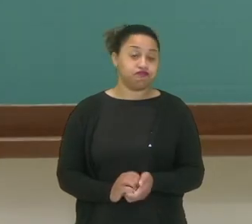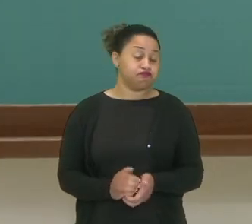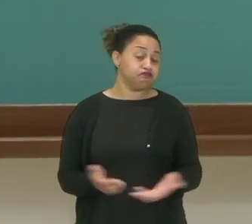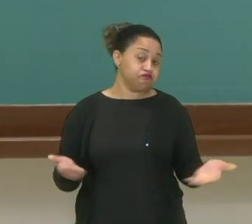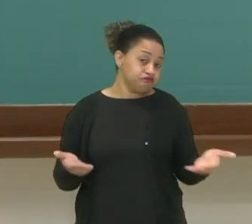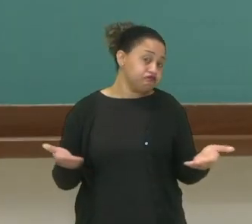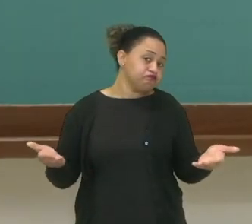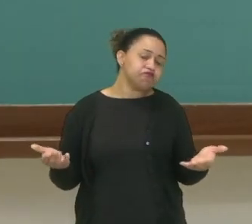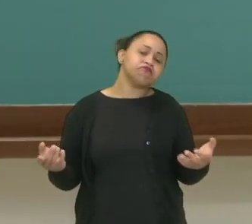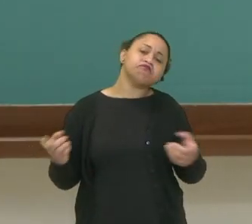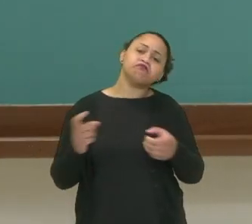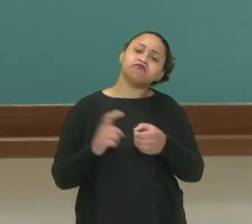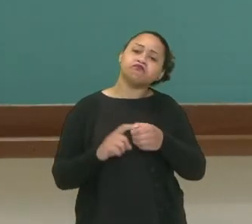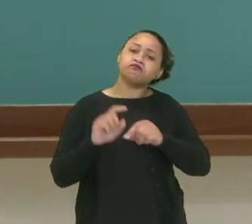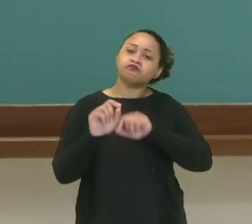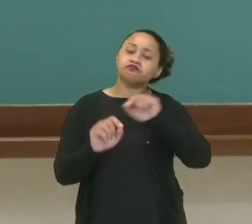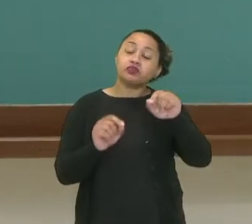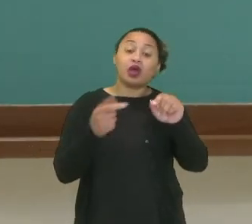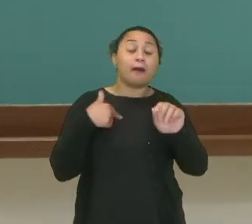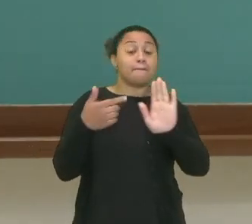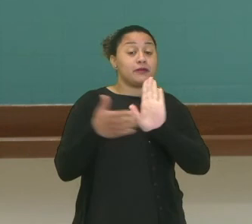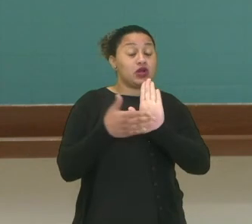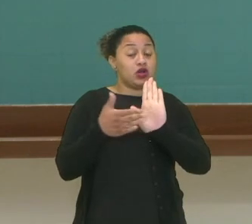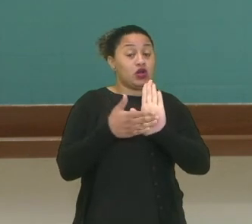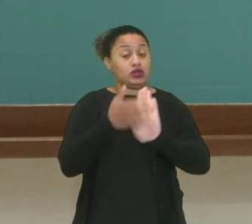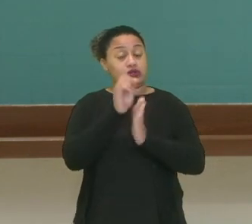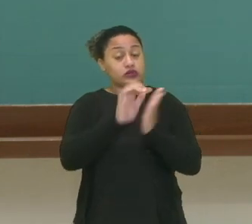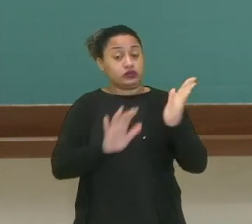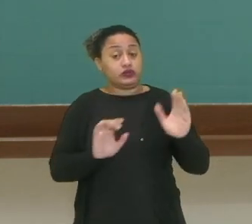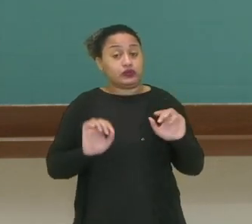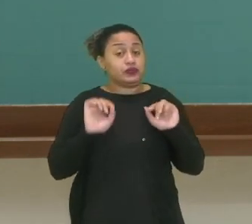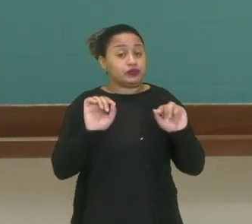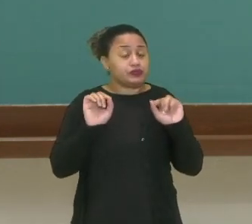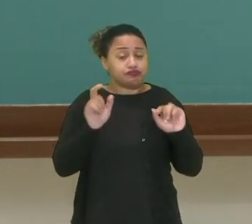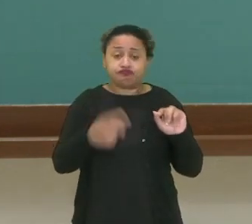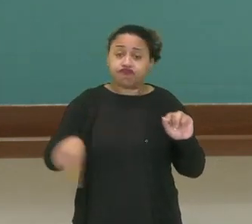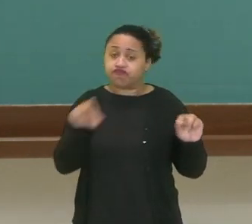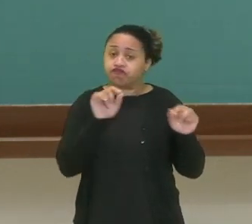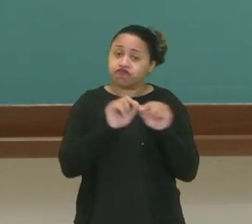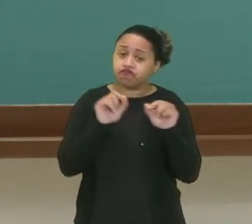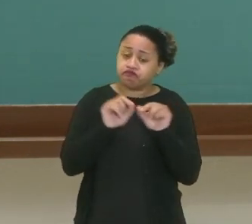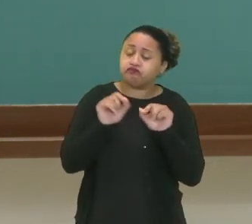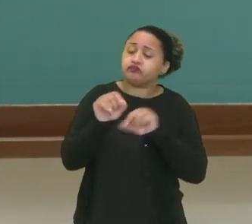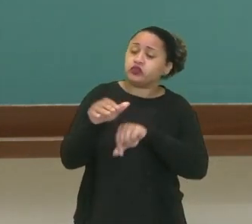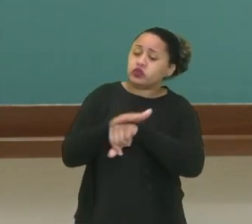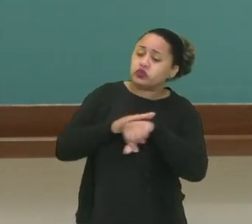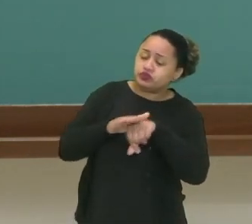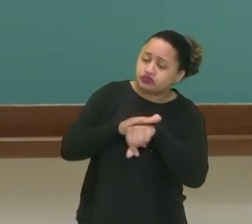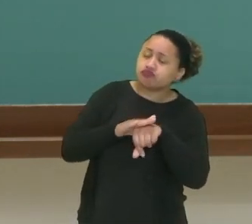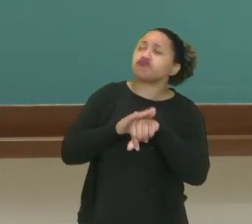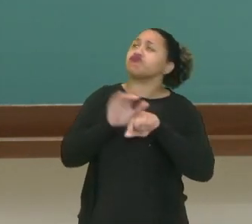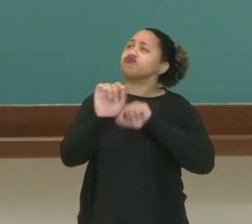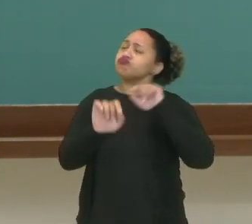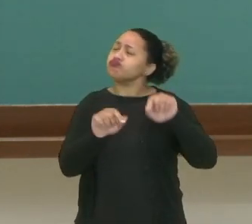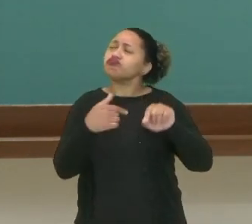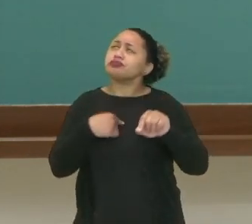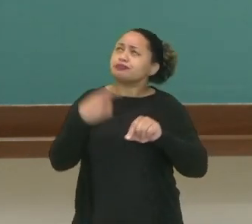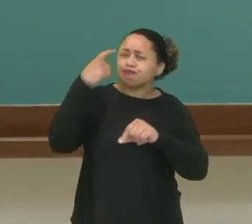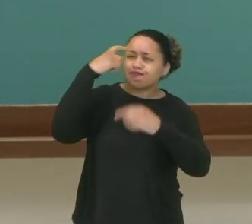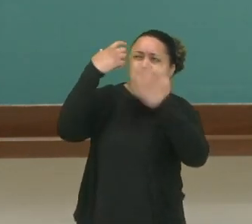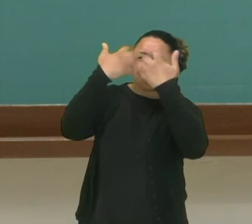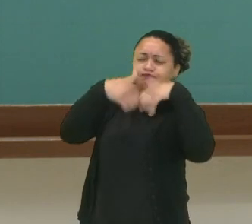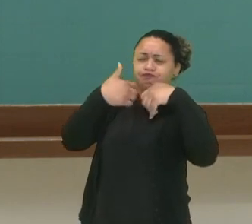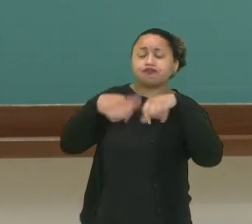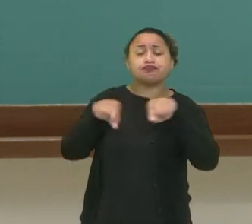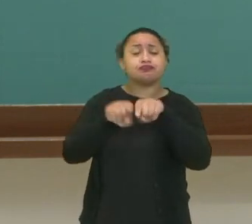Voltei. Olha só a proposta da atividade para você conversar, explorar, né,